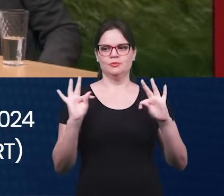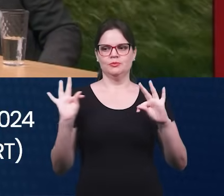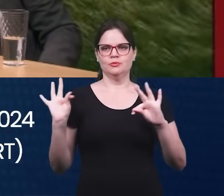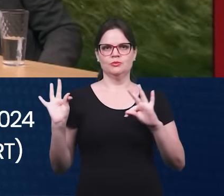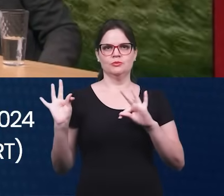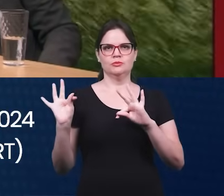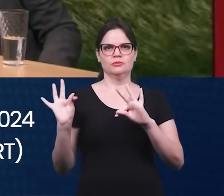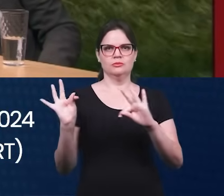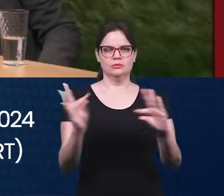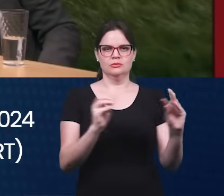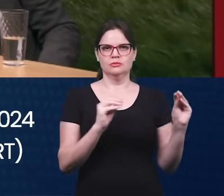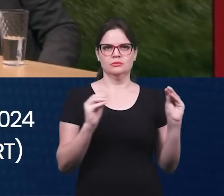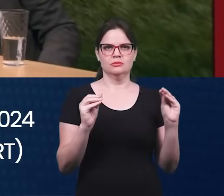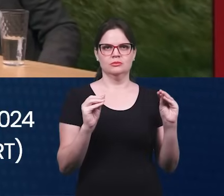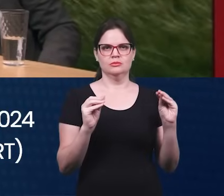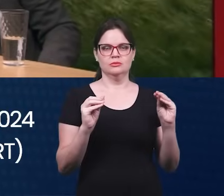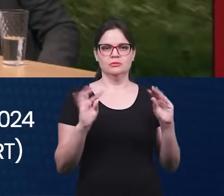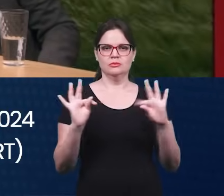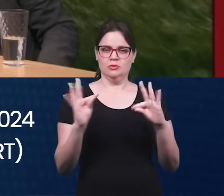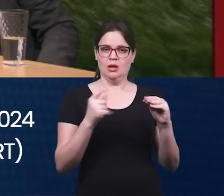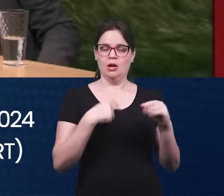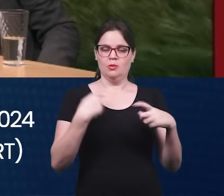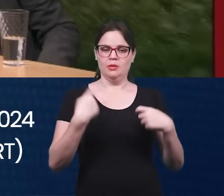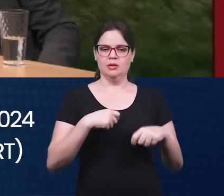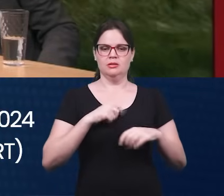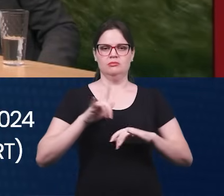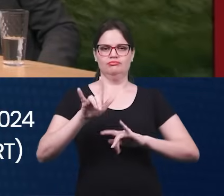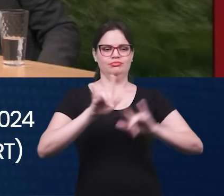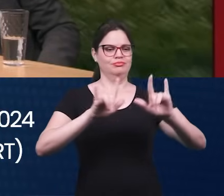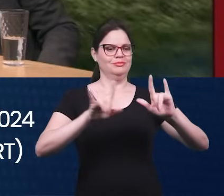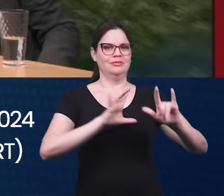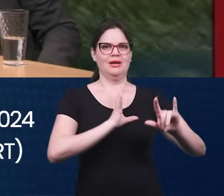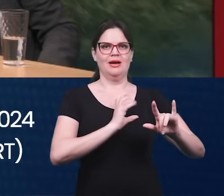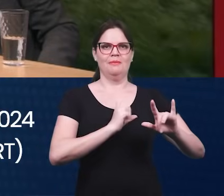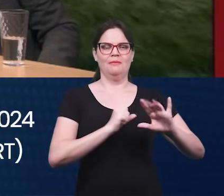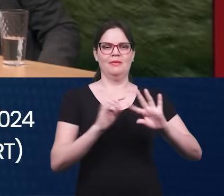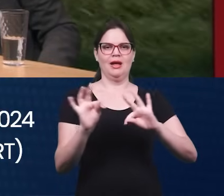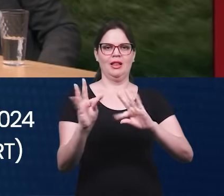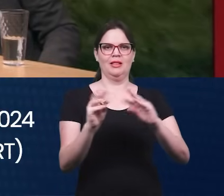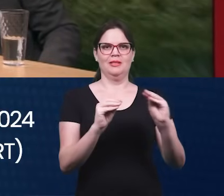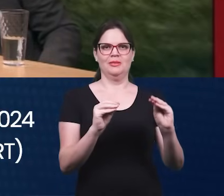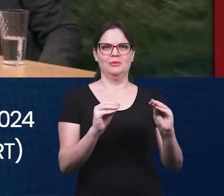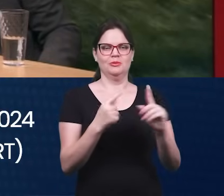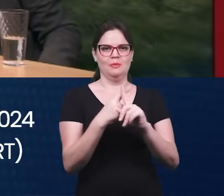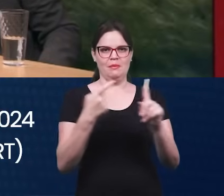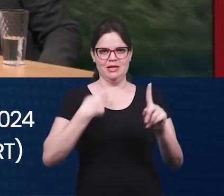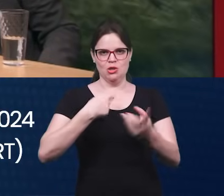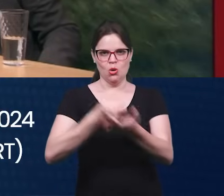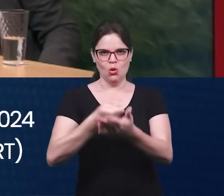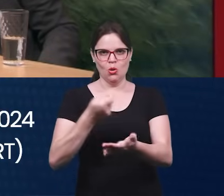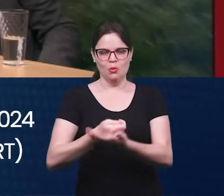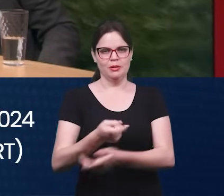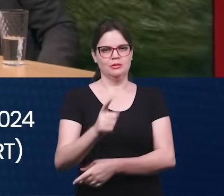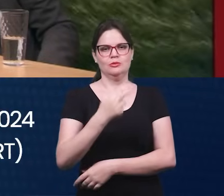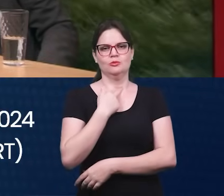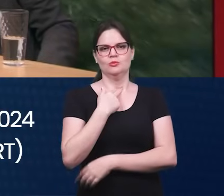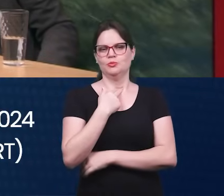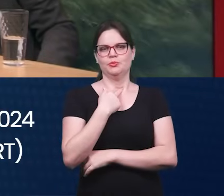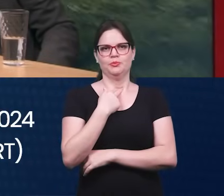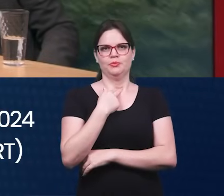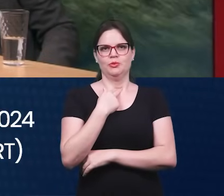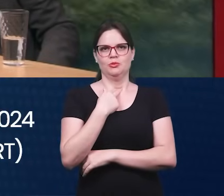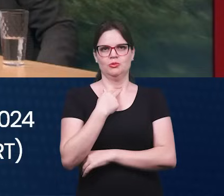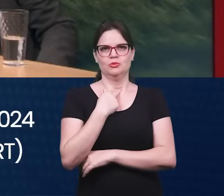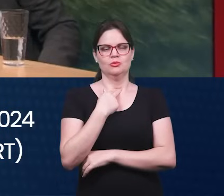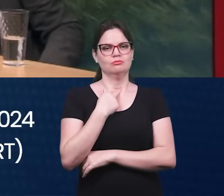devo eu devo amor para todo mundo mas não posso cobrar de ninguém e todo mundo